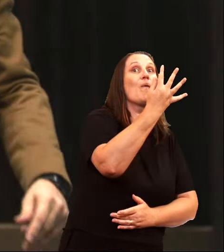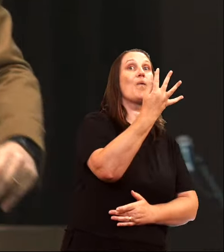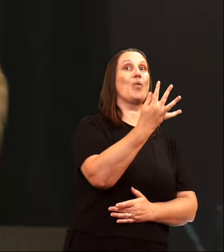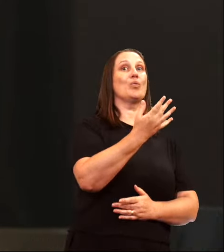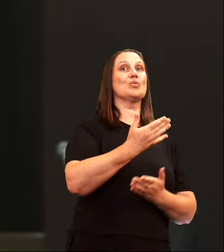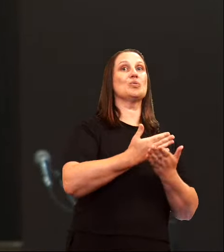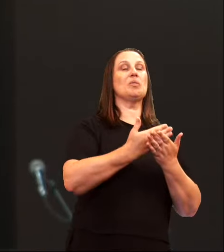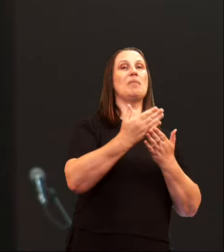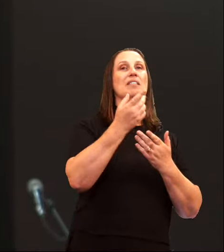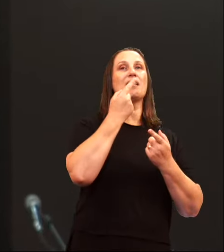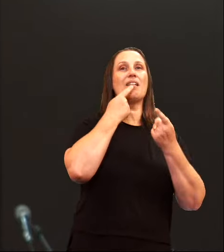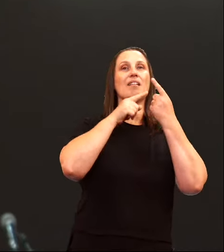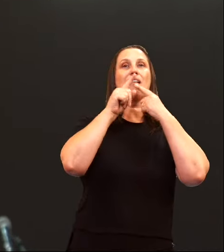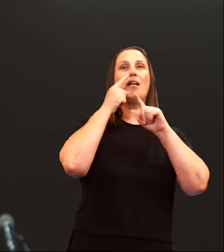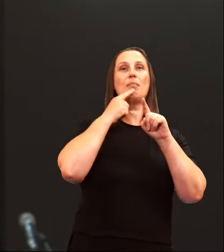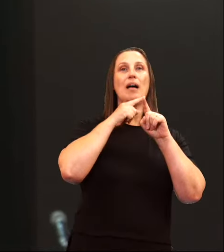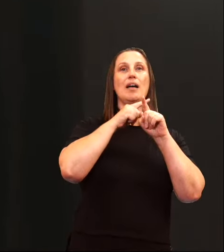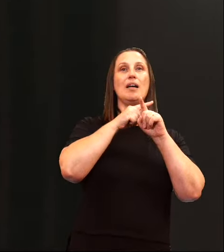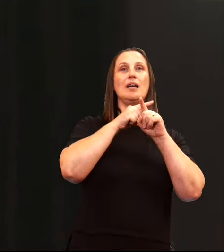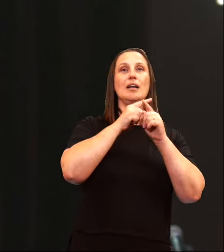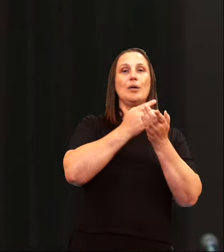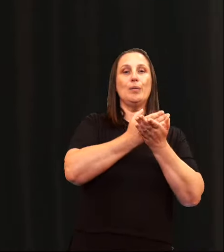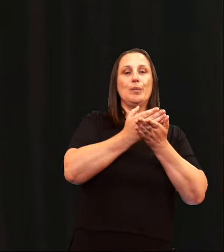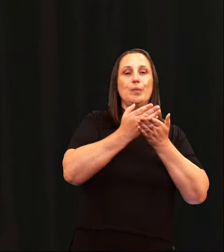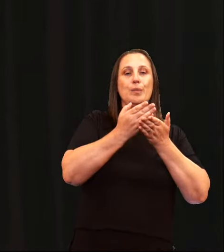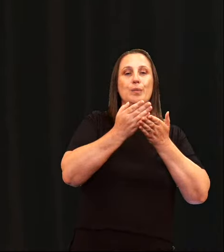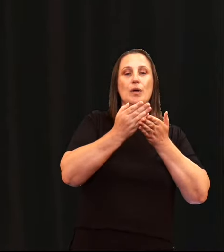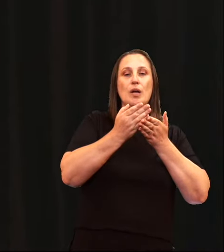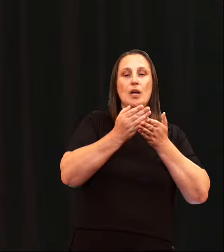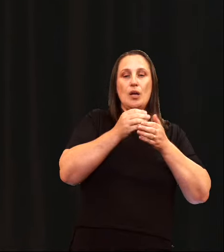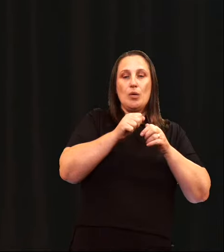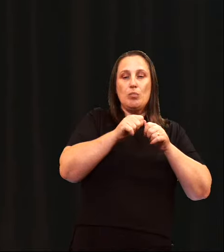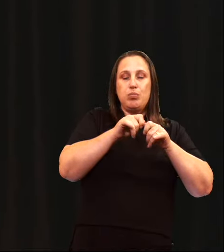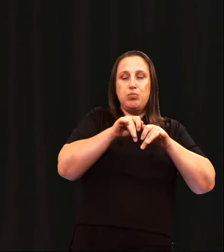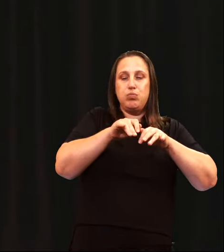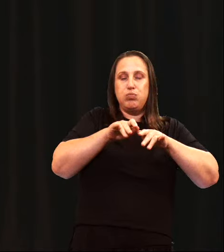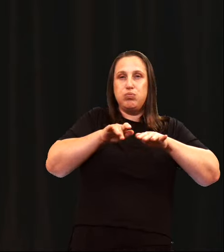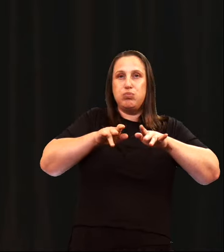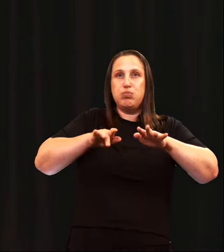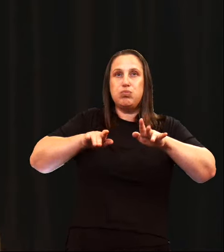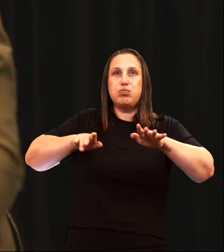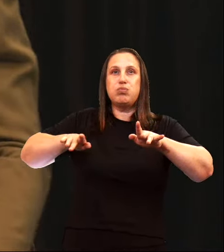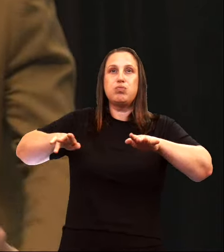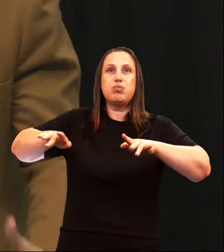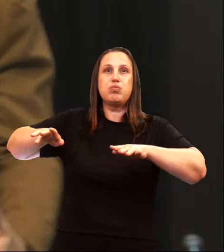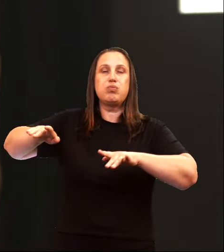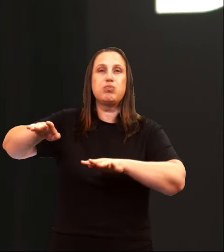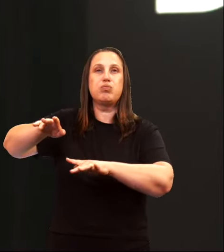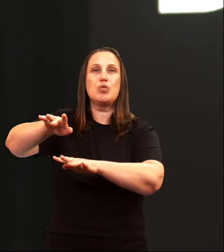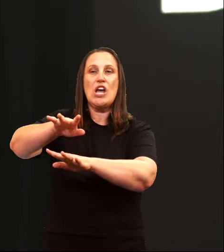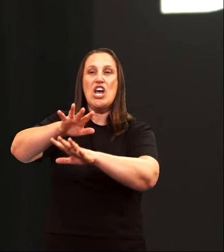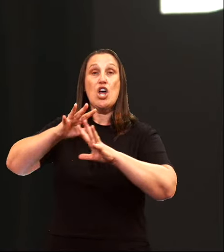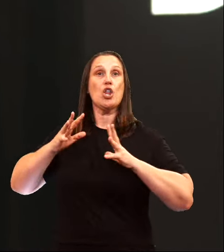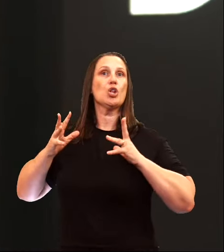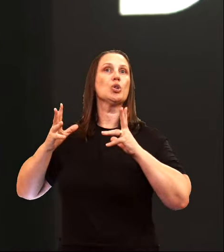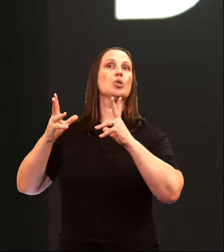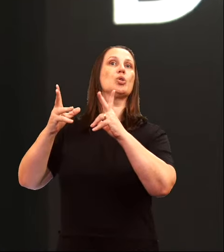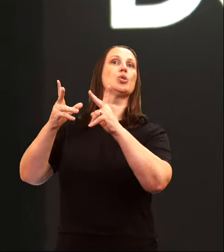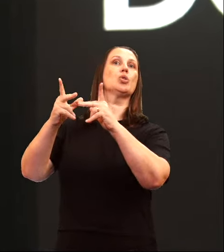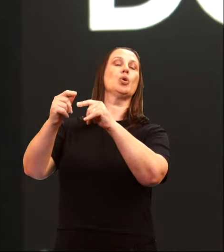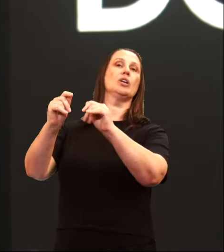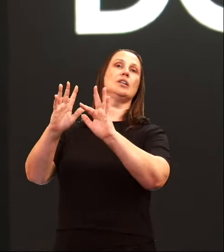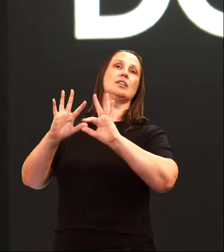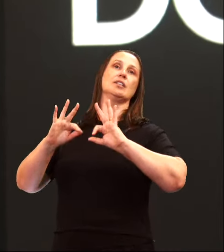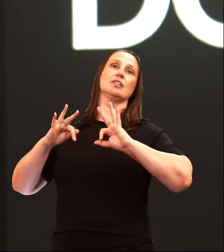aí depois a Bíblia fala, se você continuar lendo o texto, que todas as famílias de Israel foram à porta da sua tenda e eles